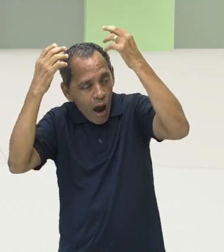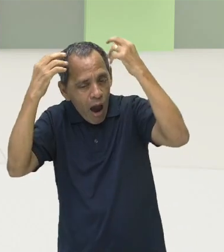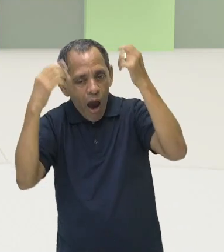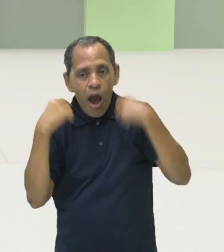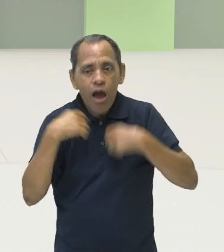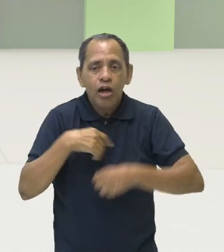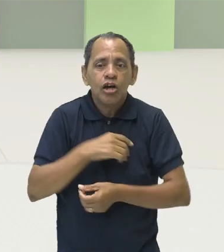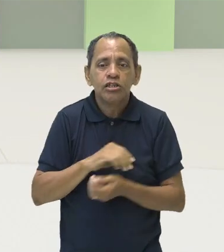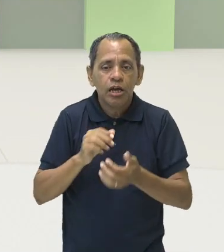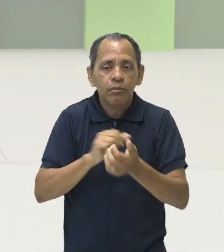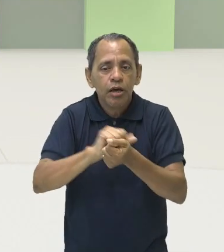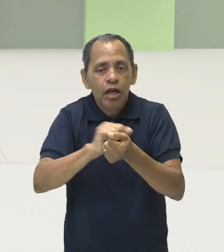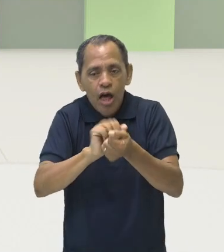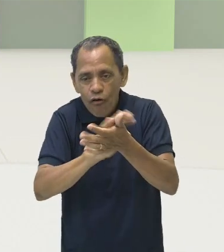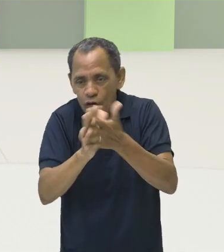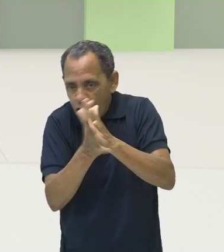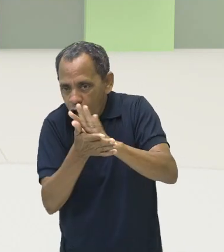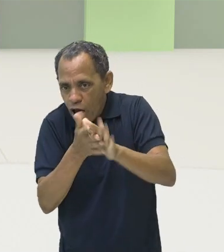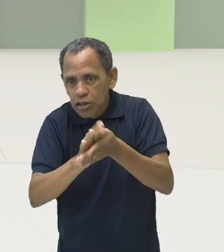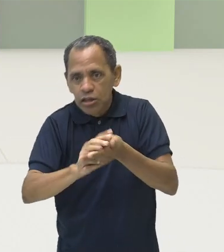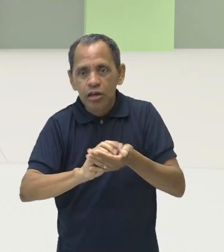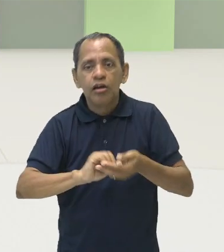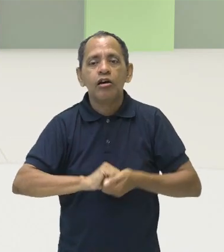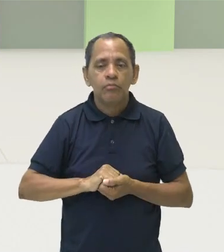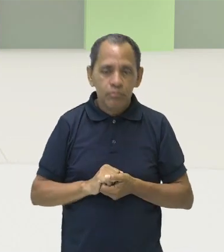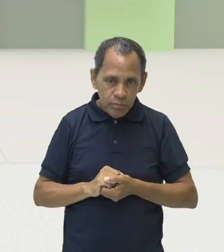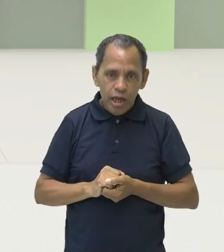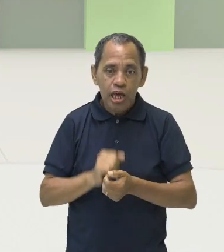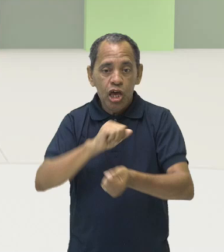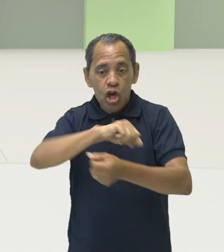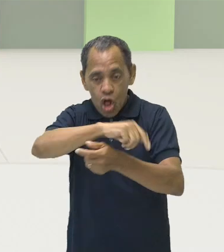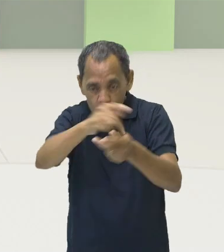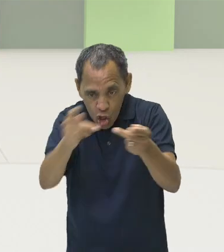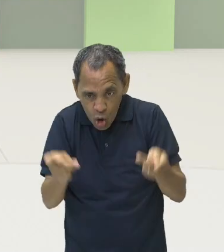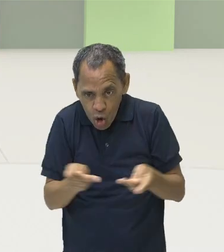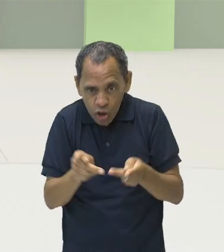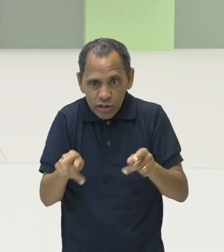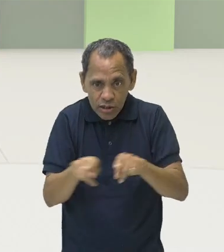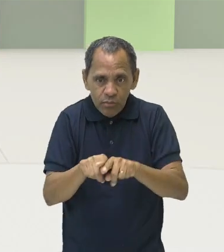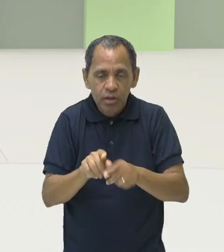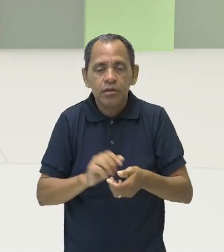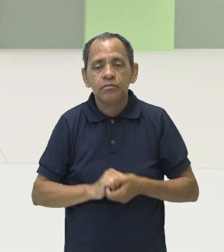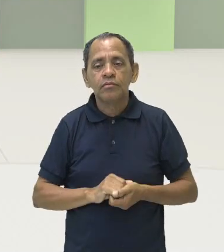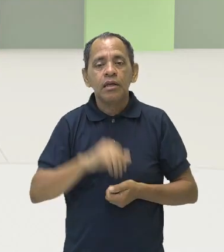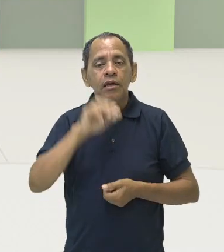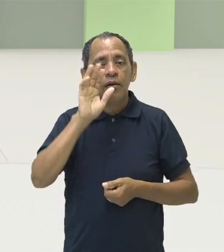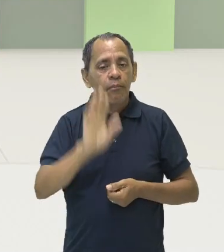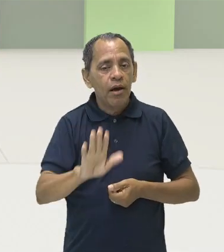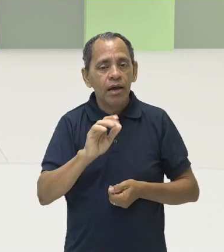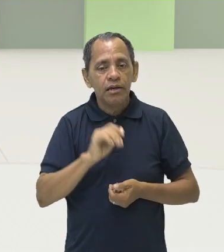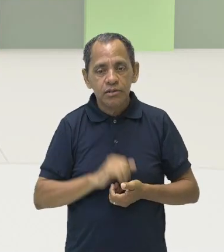para muitas tarefas do nosso dia a dia. A gente precisa da água. Mas, para isso,